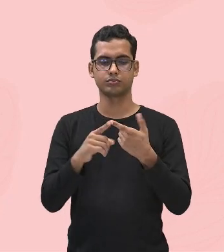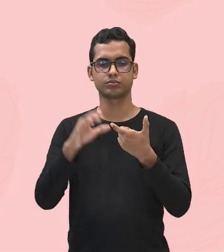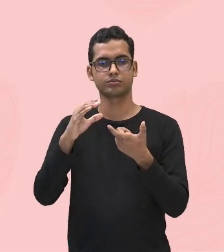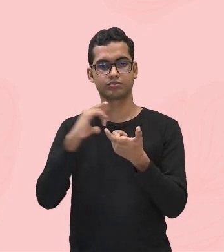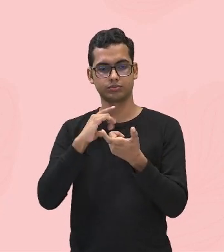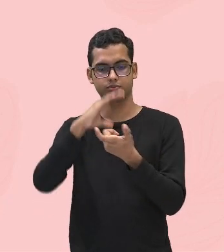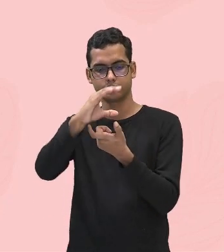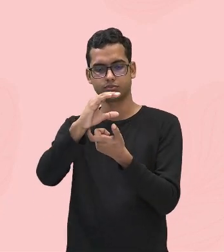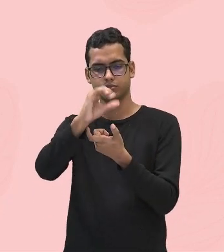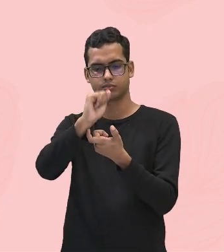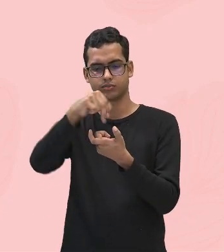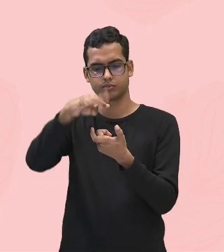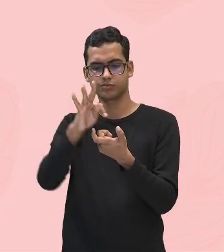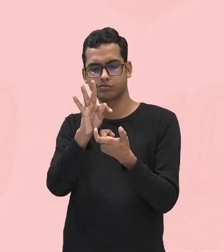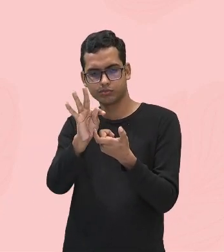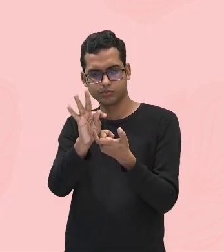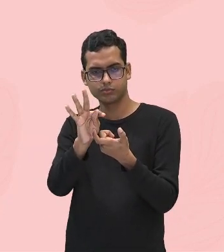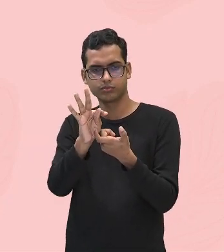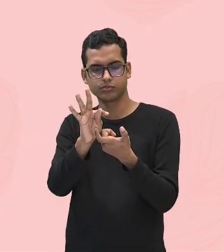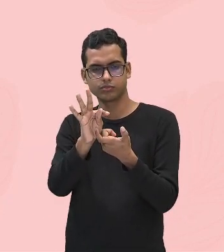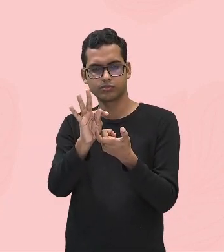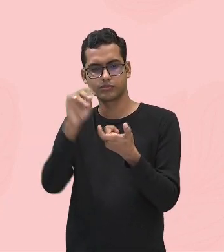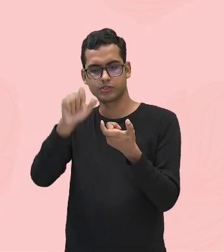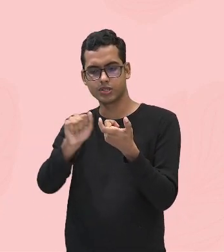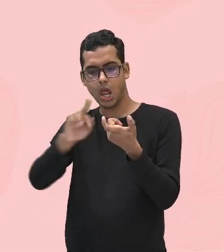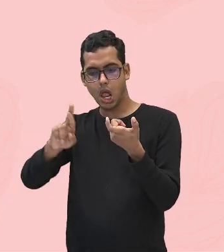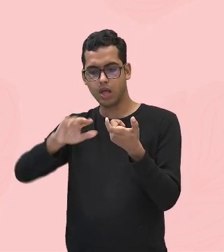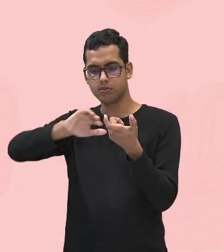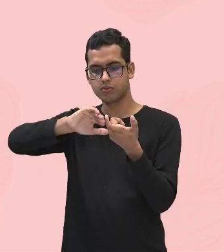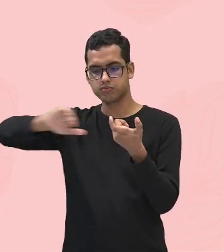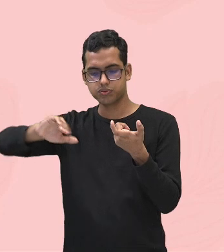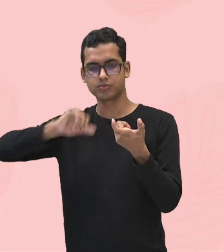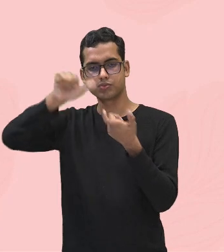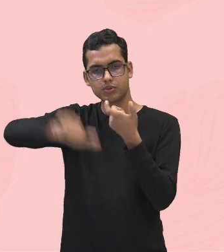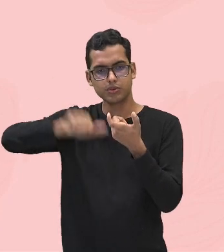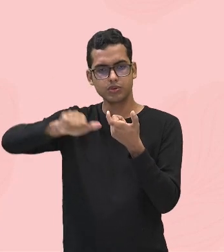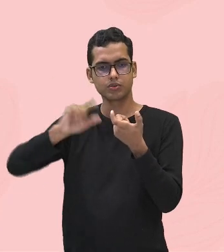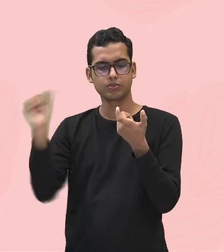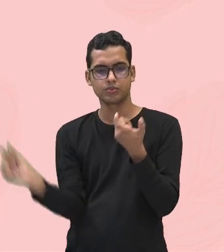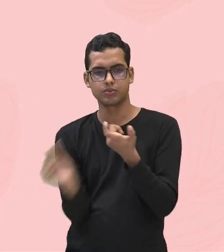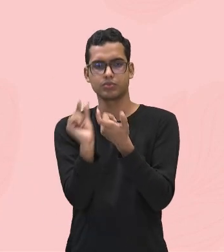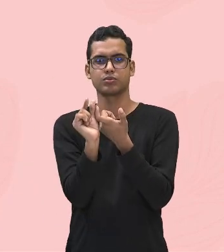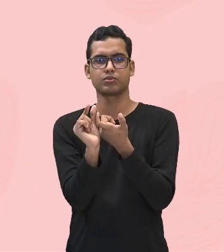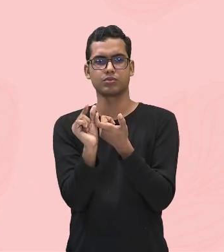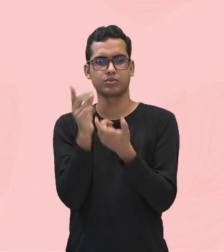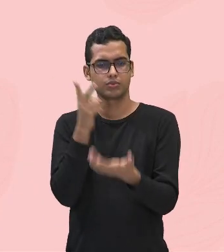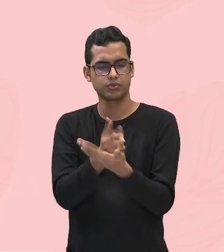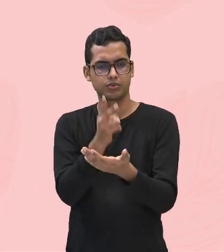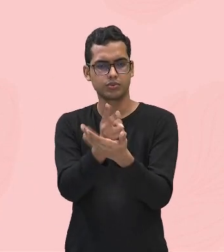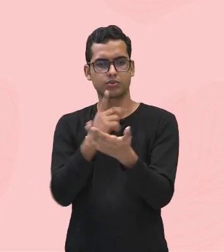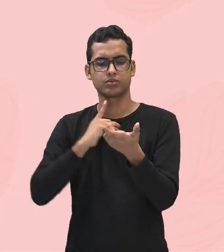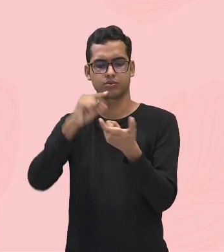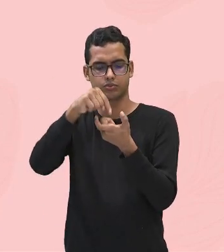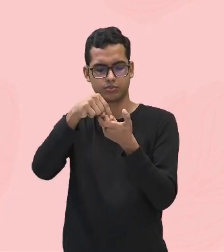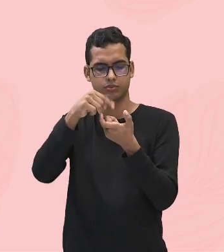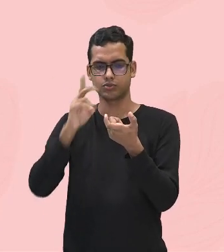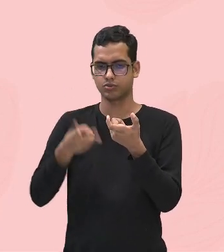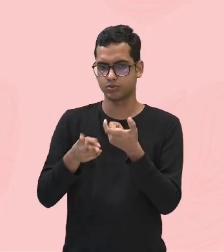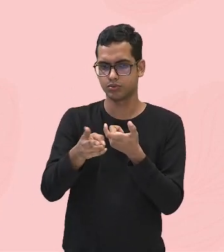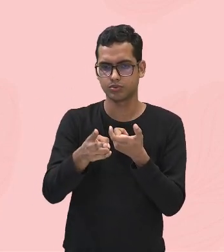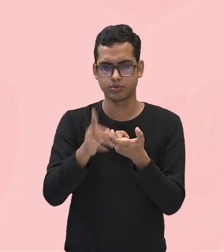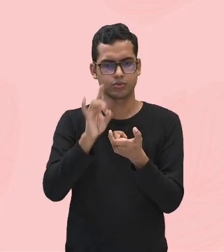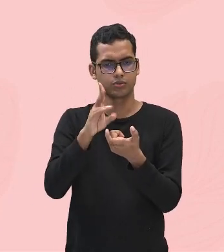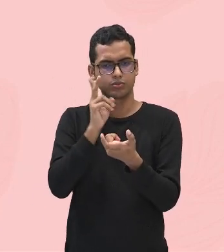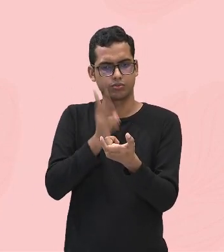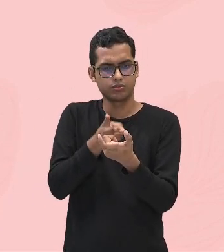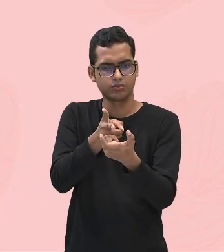a terminação e aí eu fico com a raiz, tá bom? Essa vai ser a base da conjugação do meu